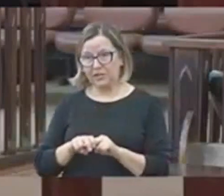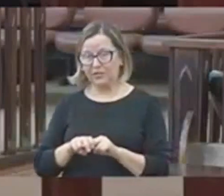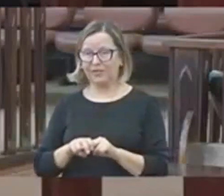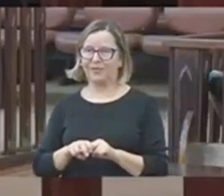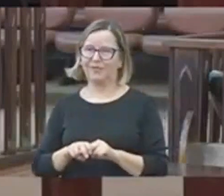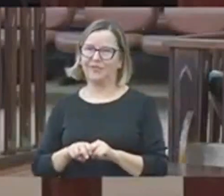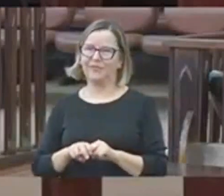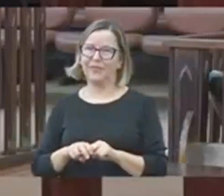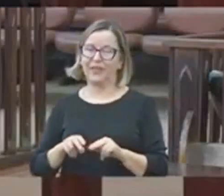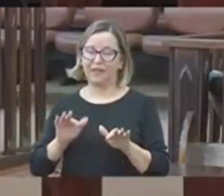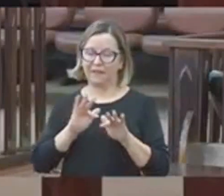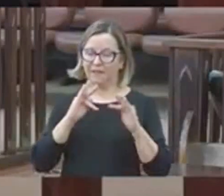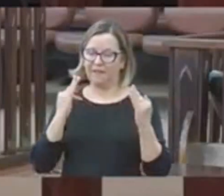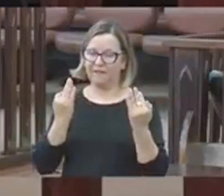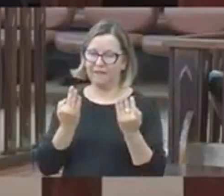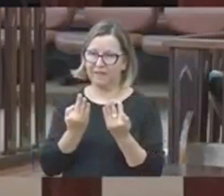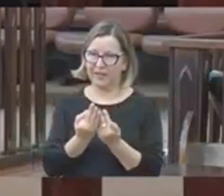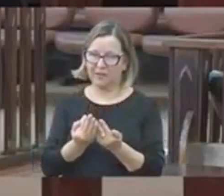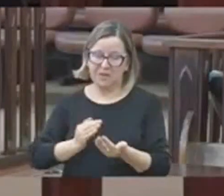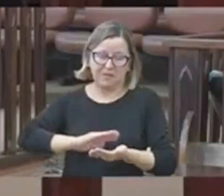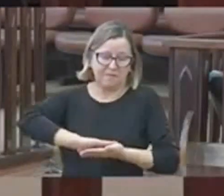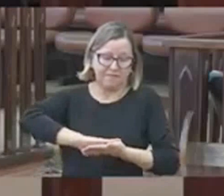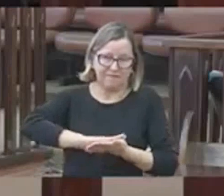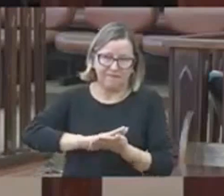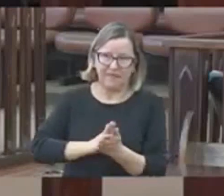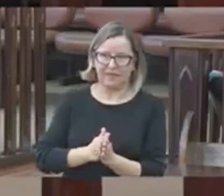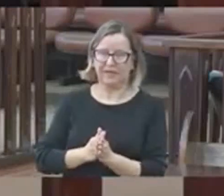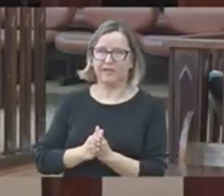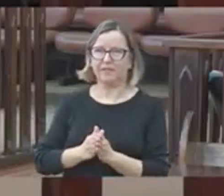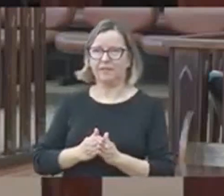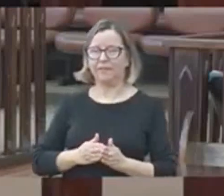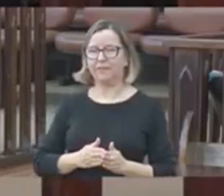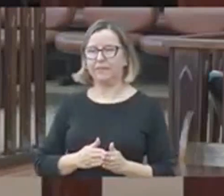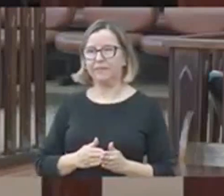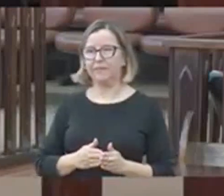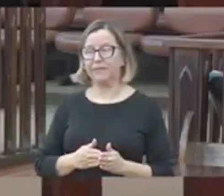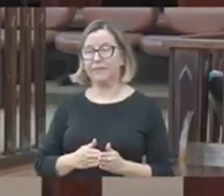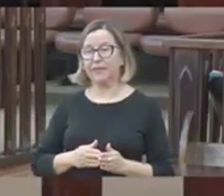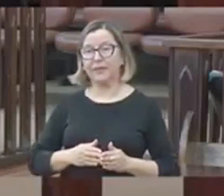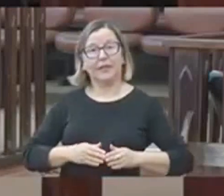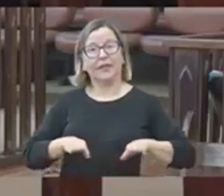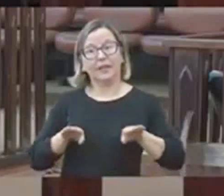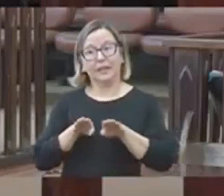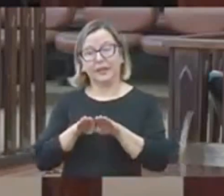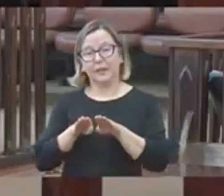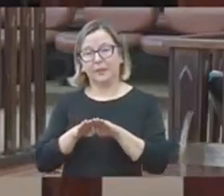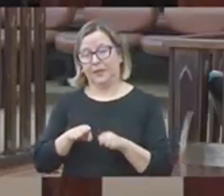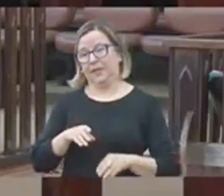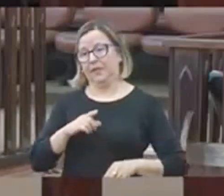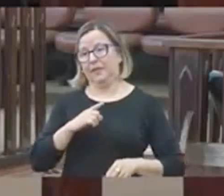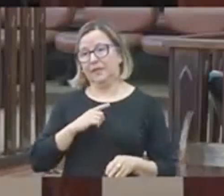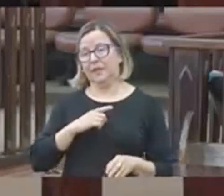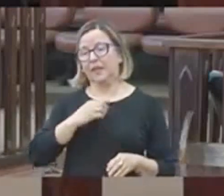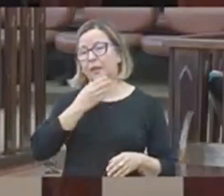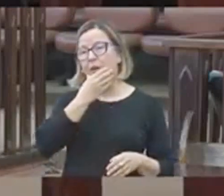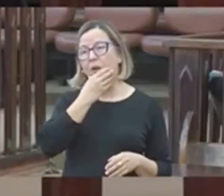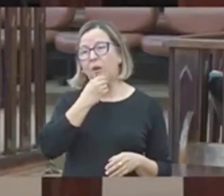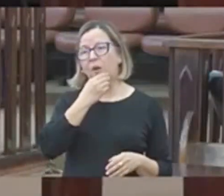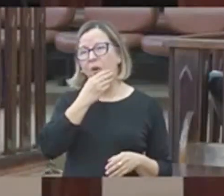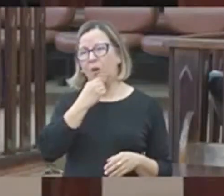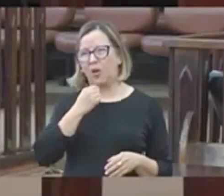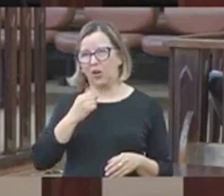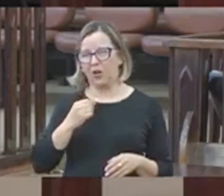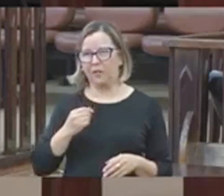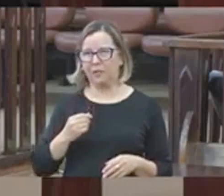Homens que, por conta de uma pregação também insistente do